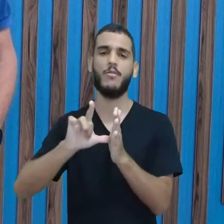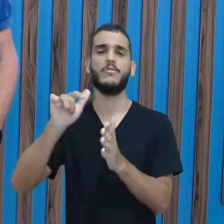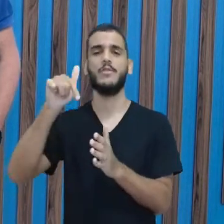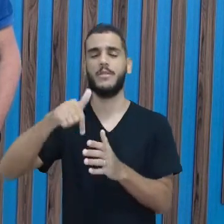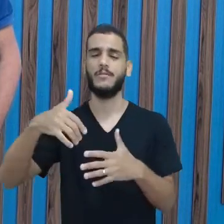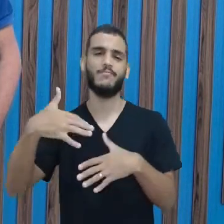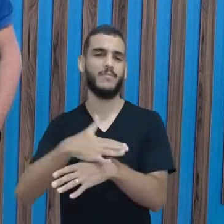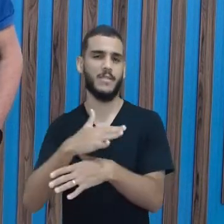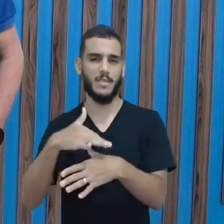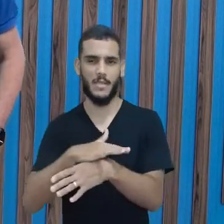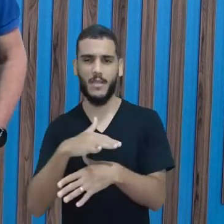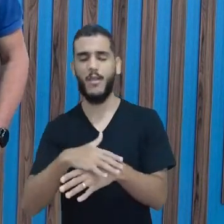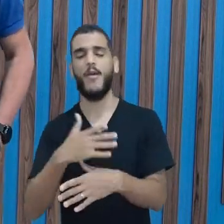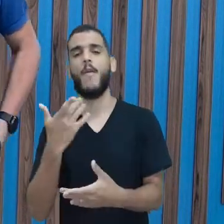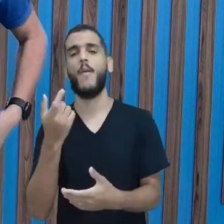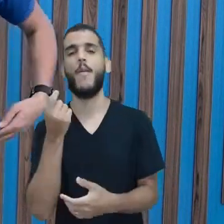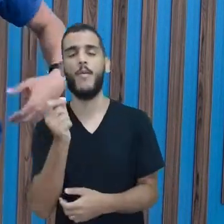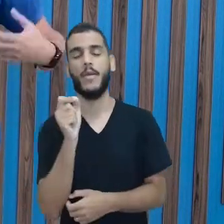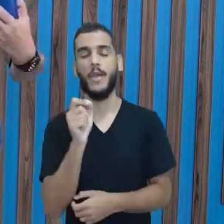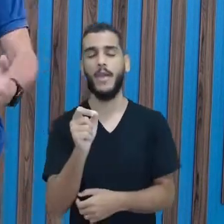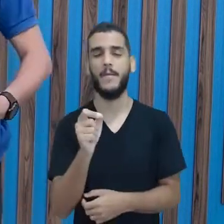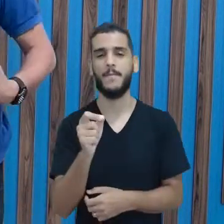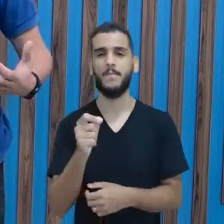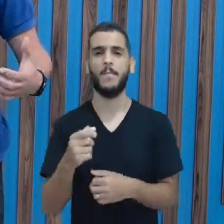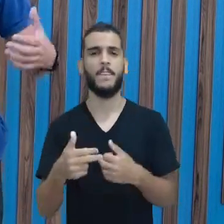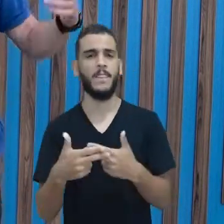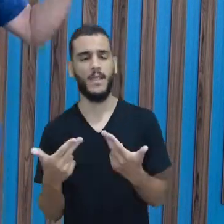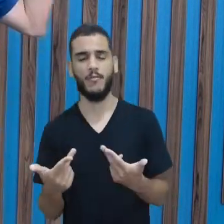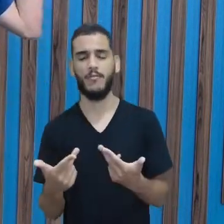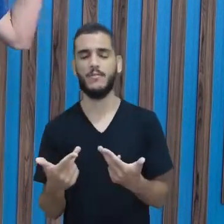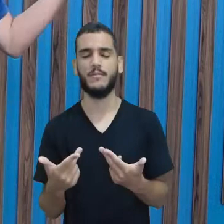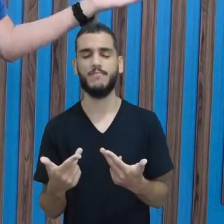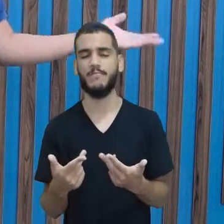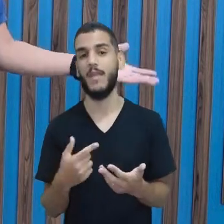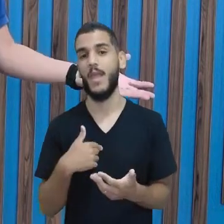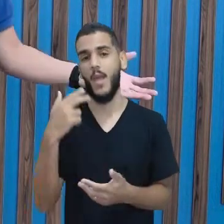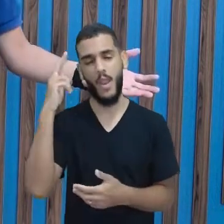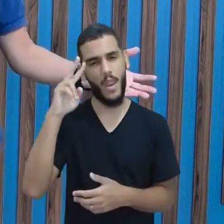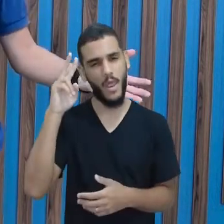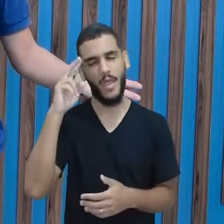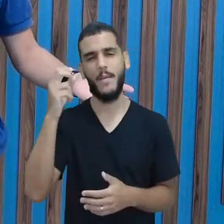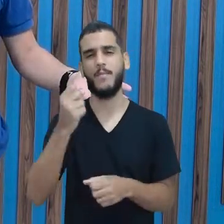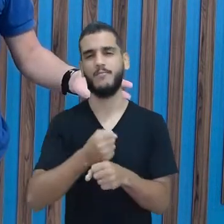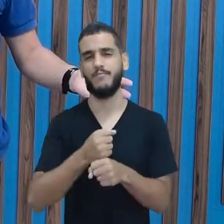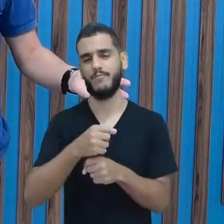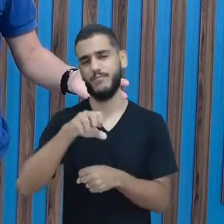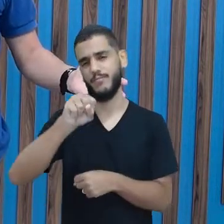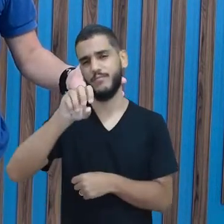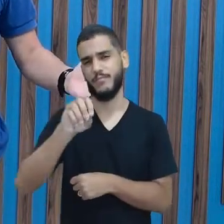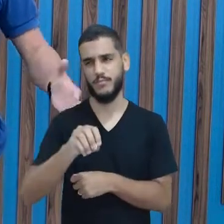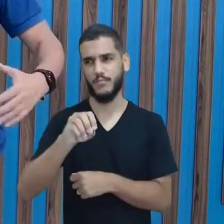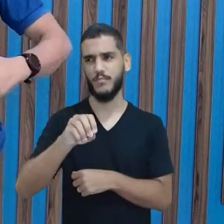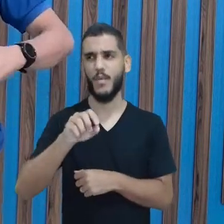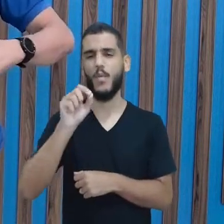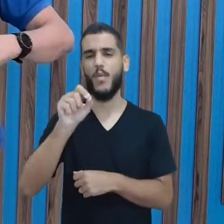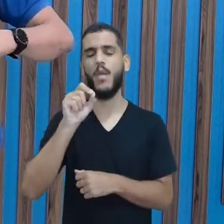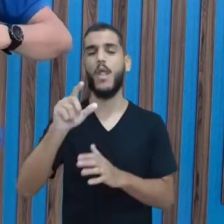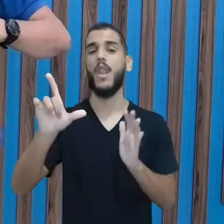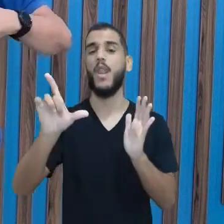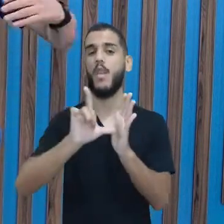cidade, para fazer o centro da cidade voltar a ser como era. Eu me lembro nos anos 80, não é?